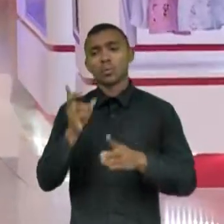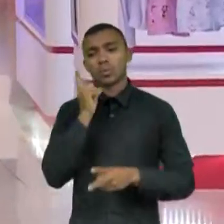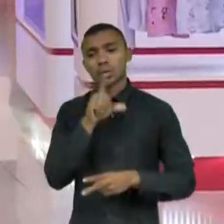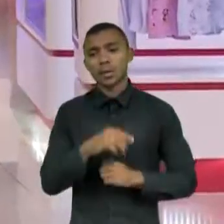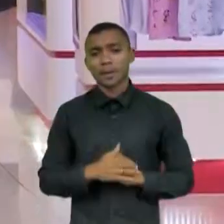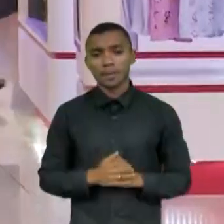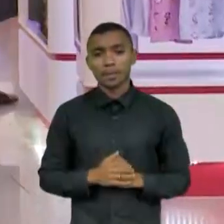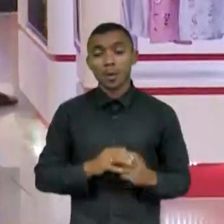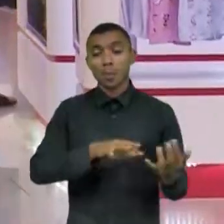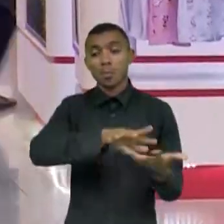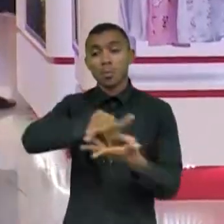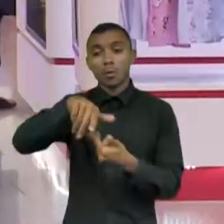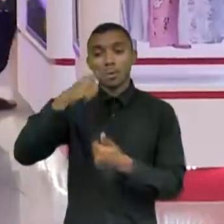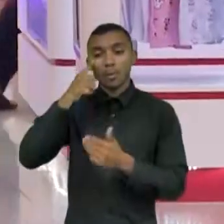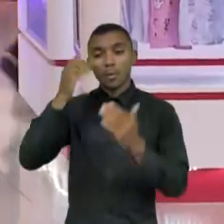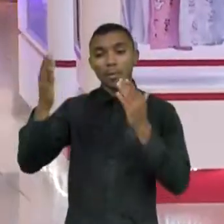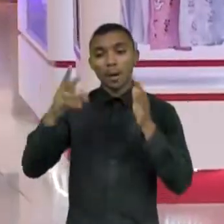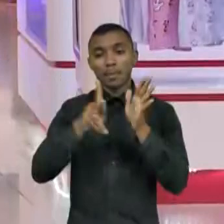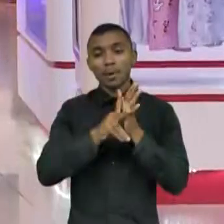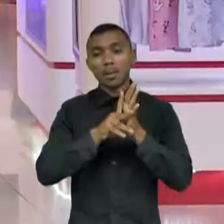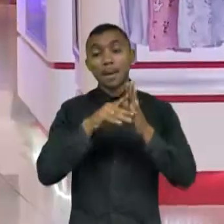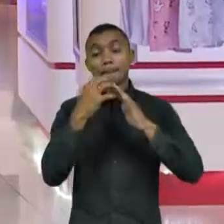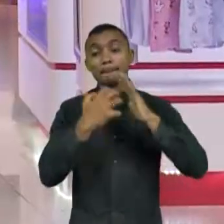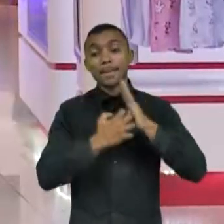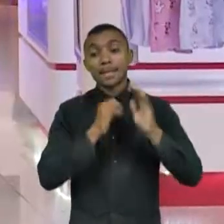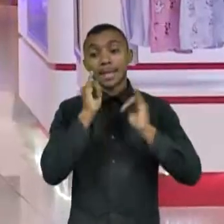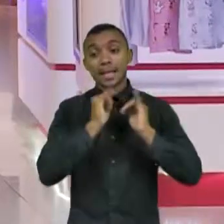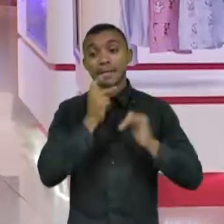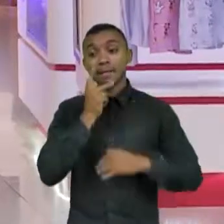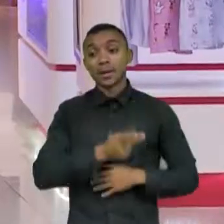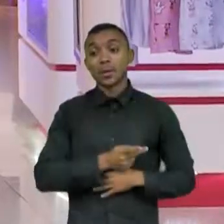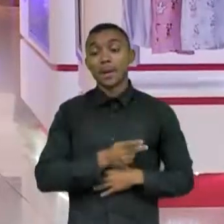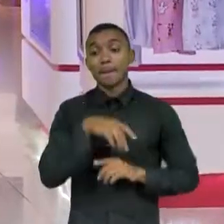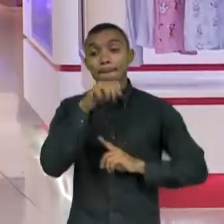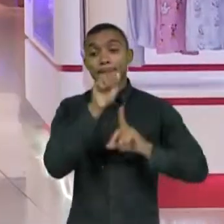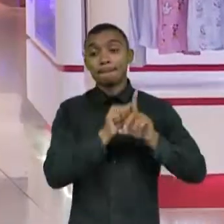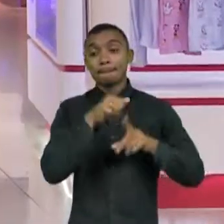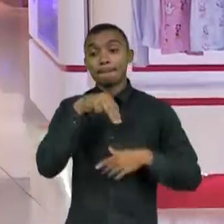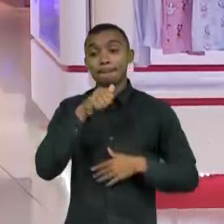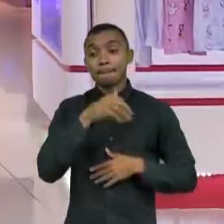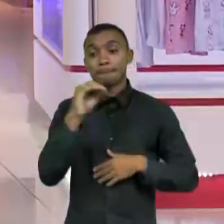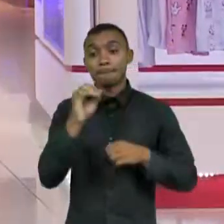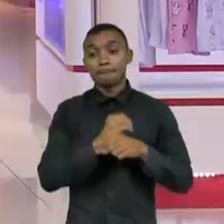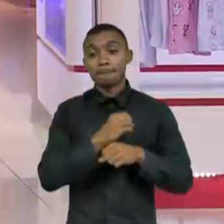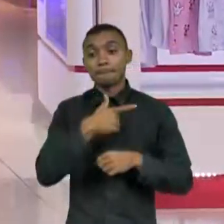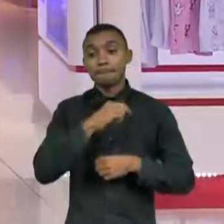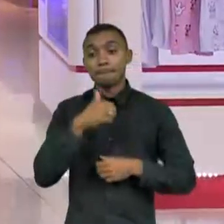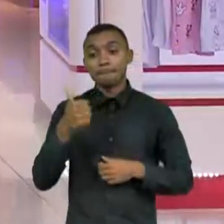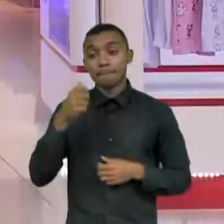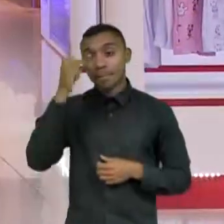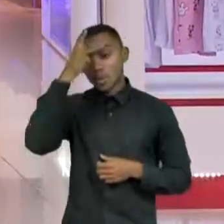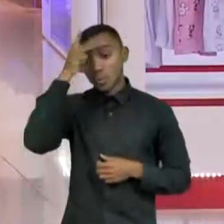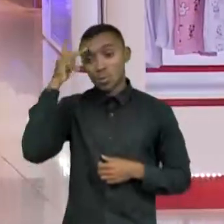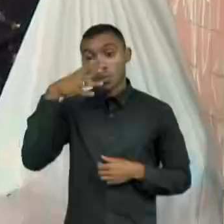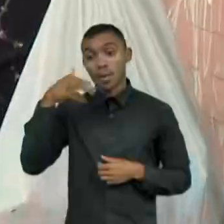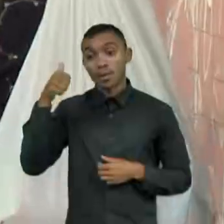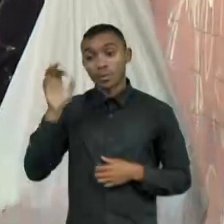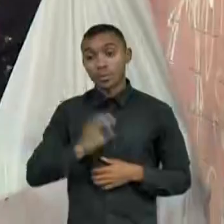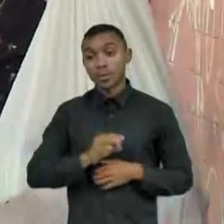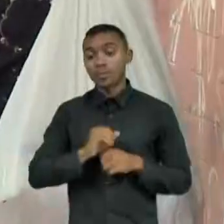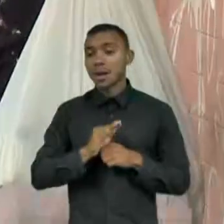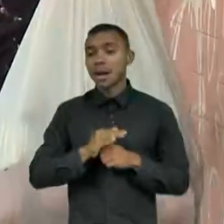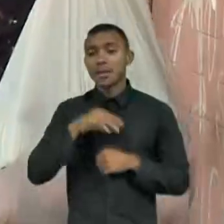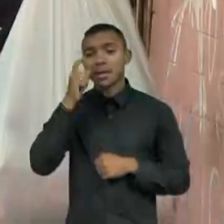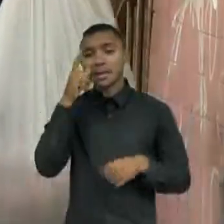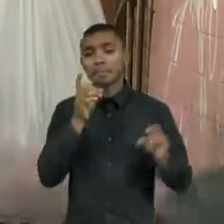Uma análise da Microsoft mostrou em março de 2021, que mais de 40% das pessoas consideraram sair do emprego. Na